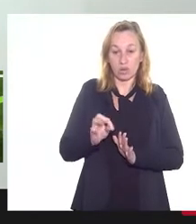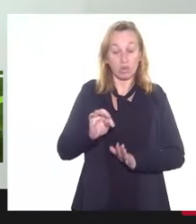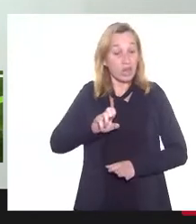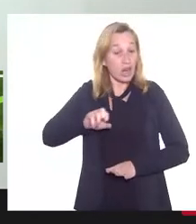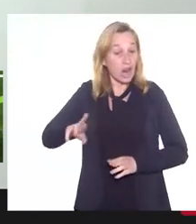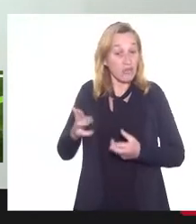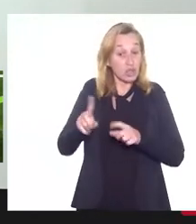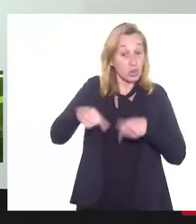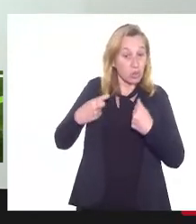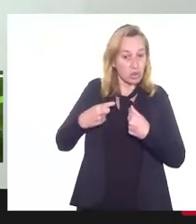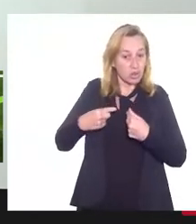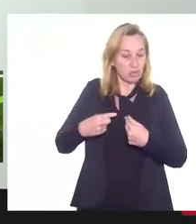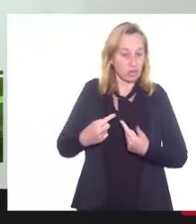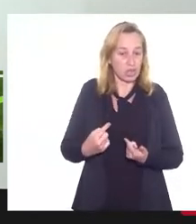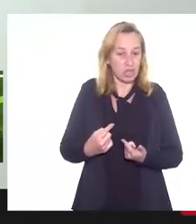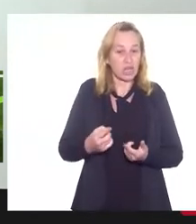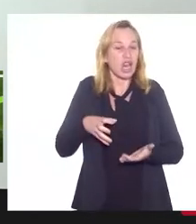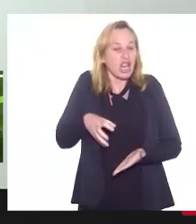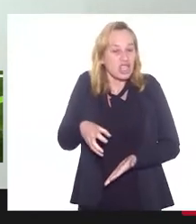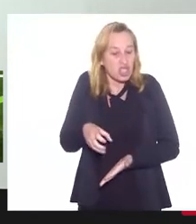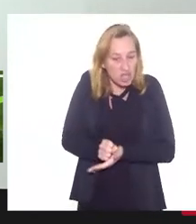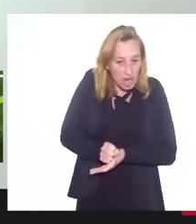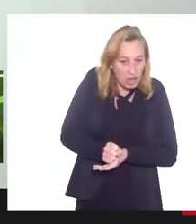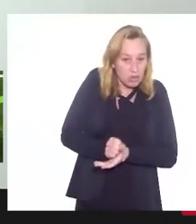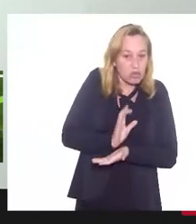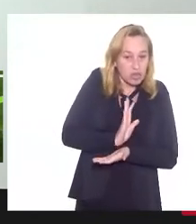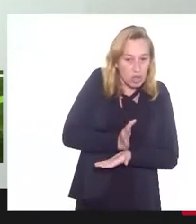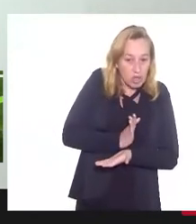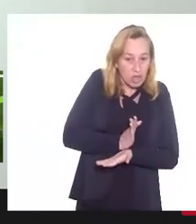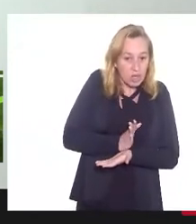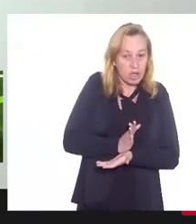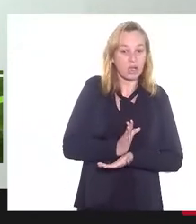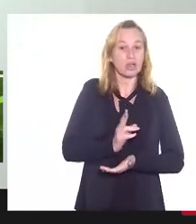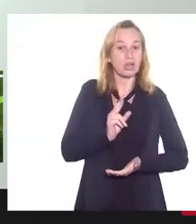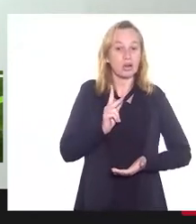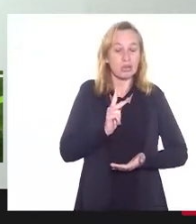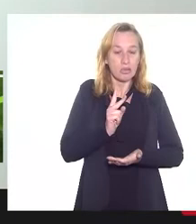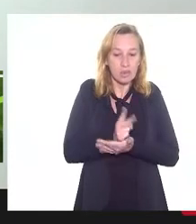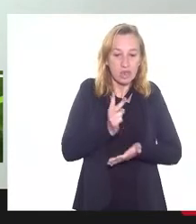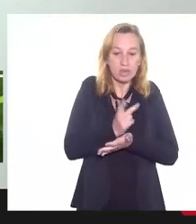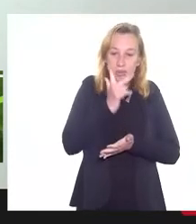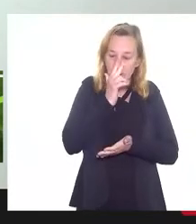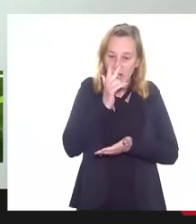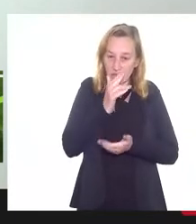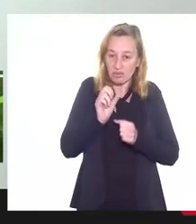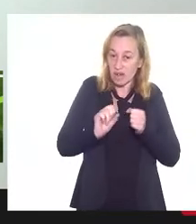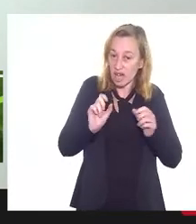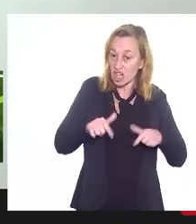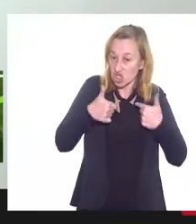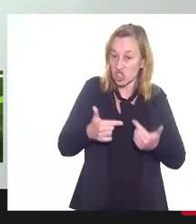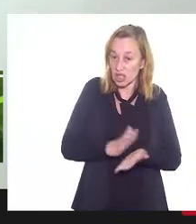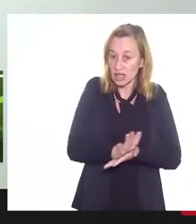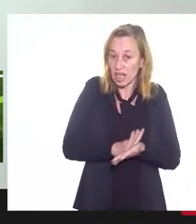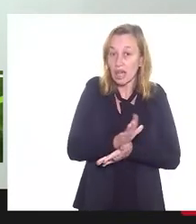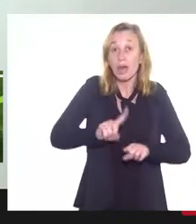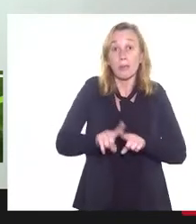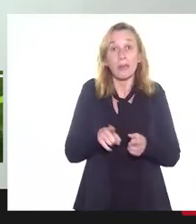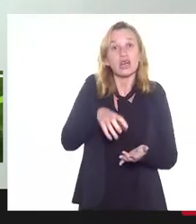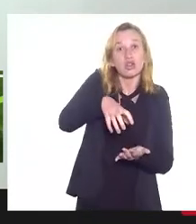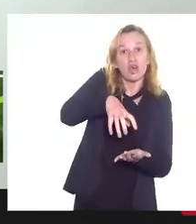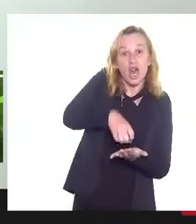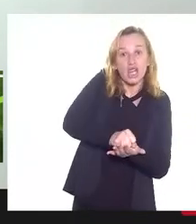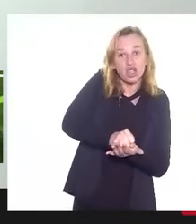Então, a gente registrar, deixar registrado, ainda que pareça que não vai dar em nada, mas os